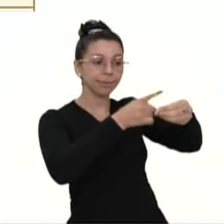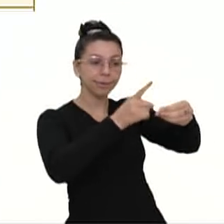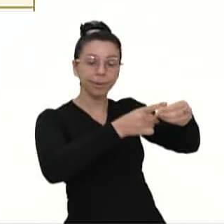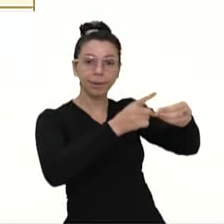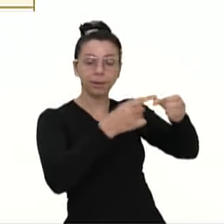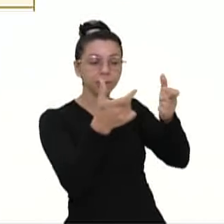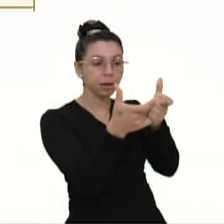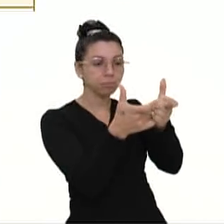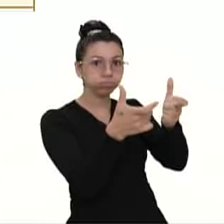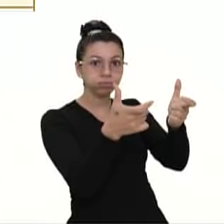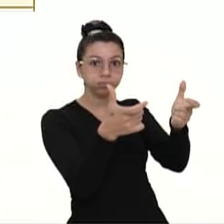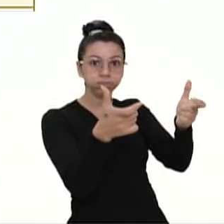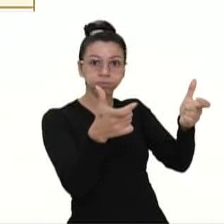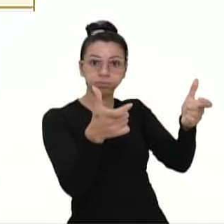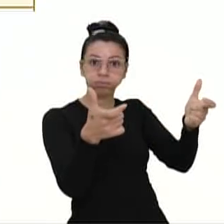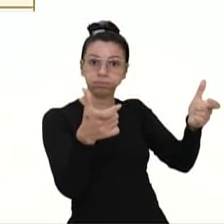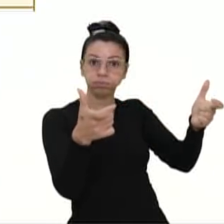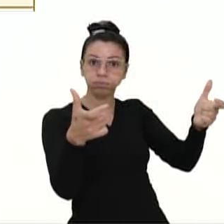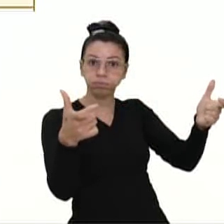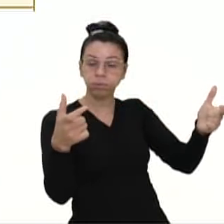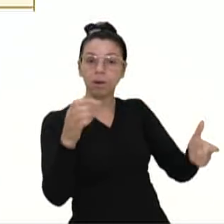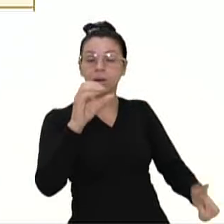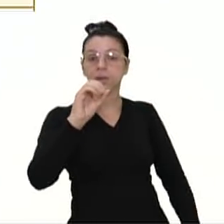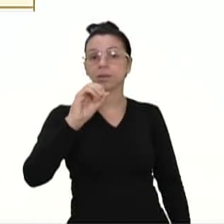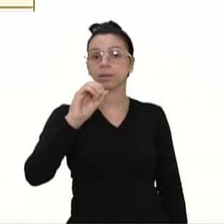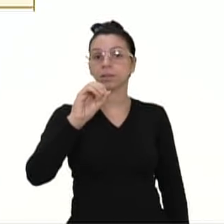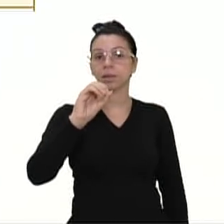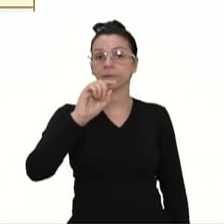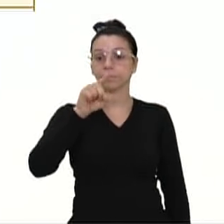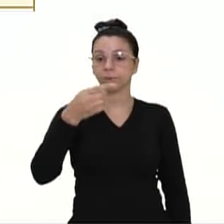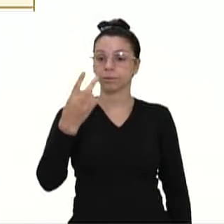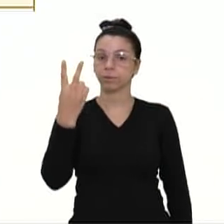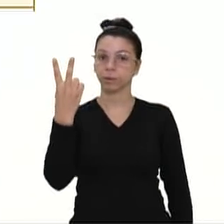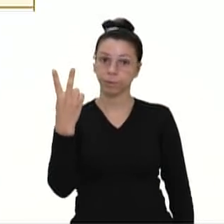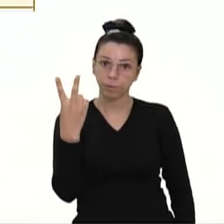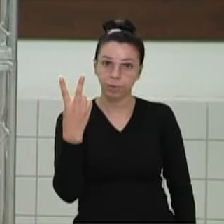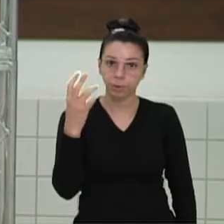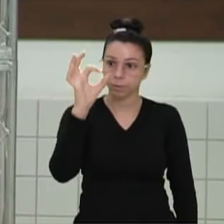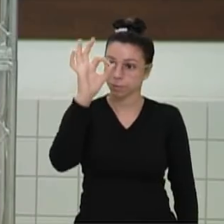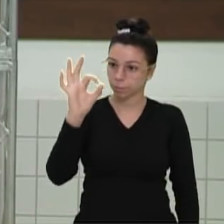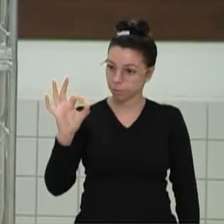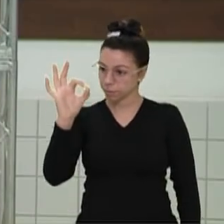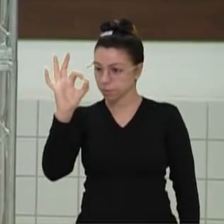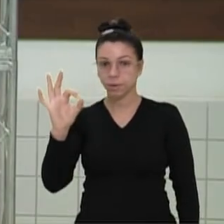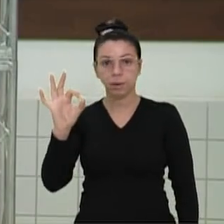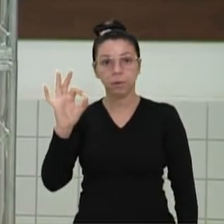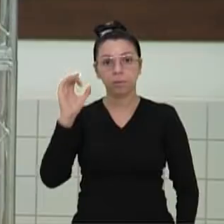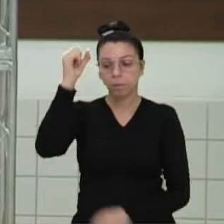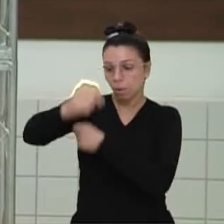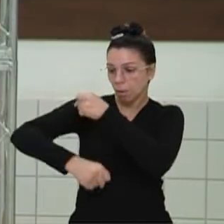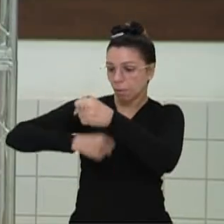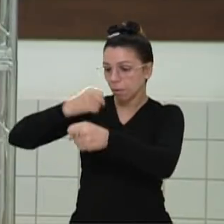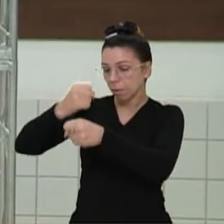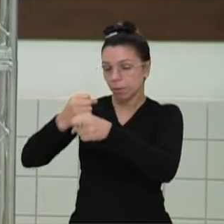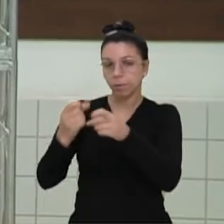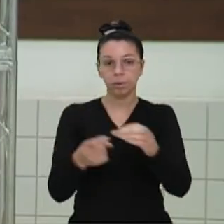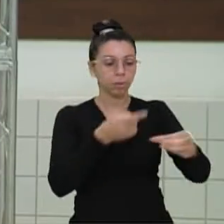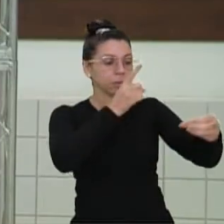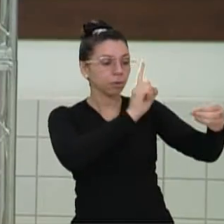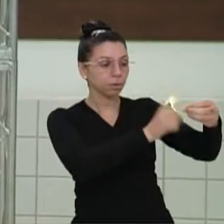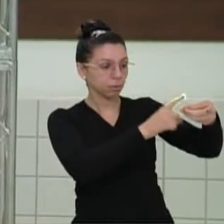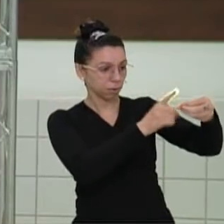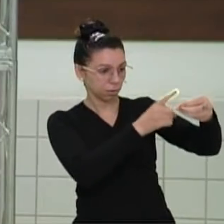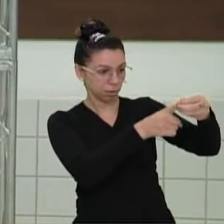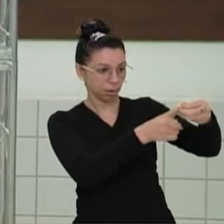cresce 0,2% ao ano. Então vamos imaginar aqui, ó, a população. Então, a cidade, a cada ano,